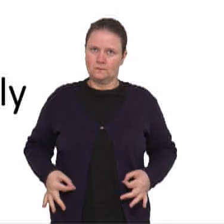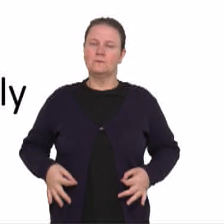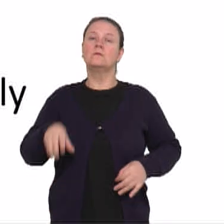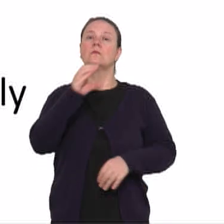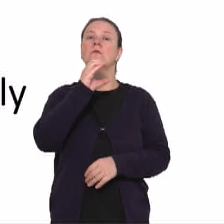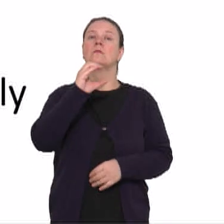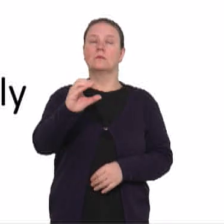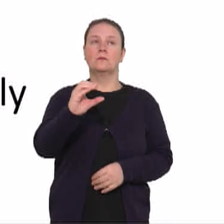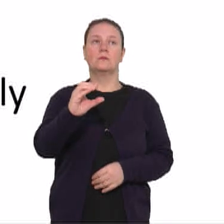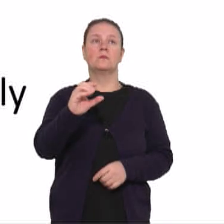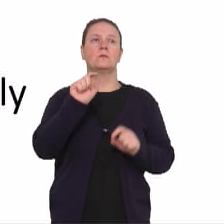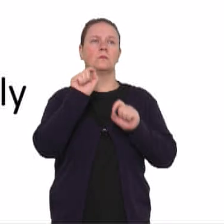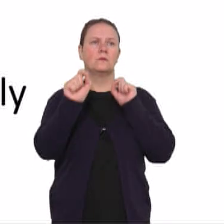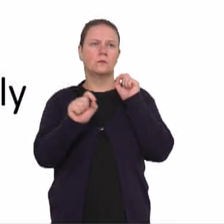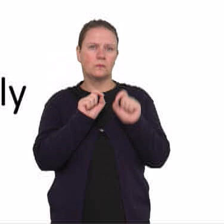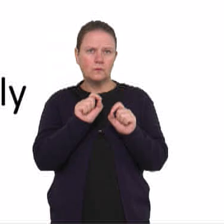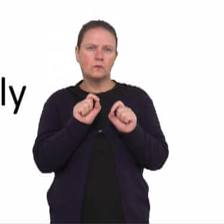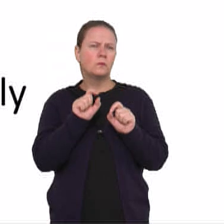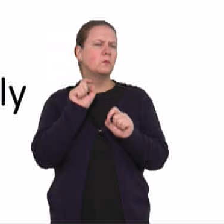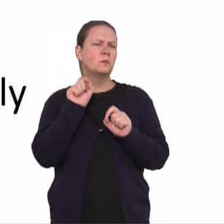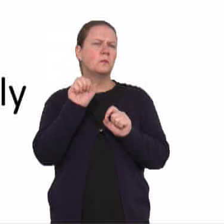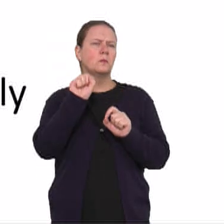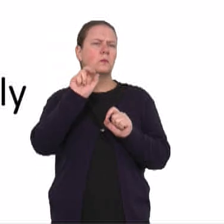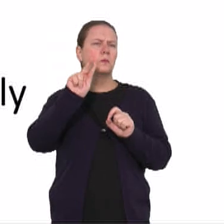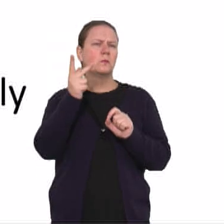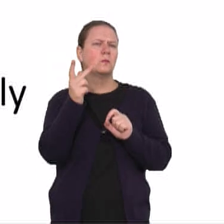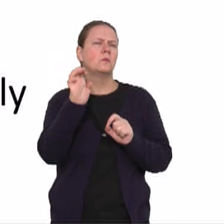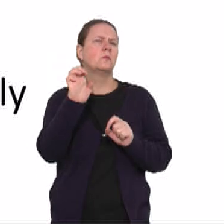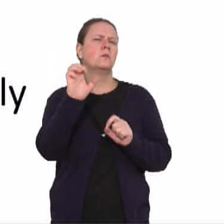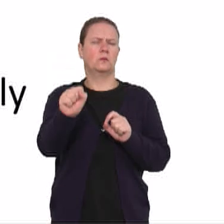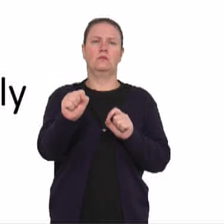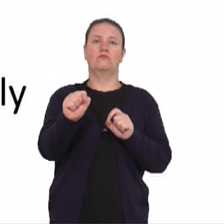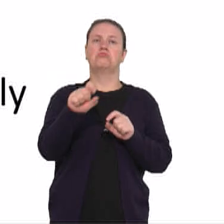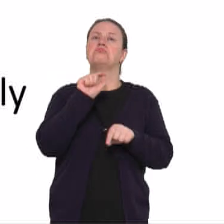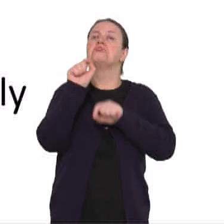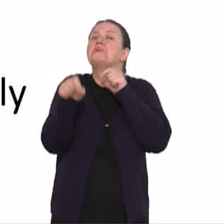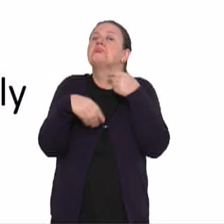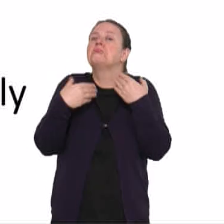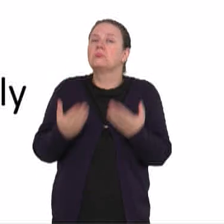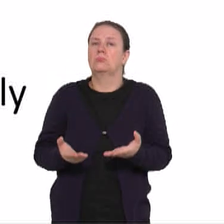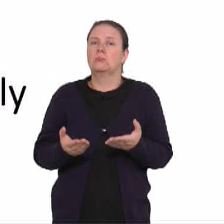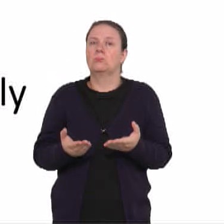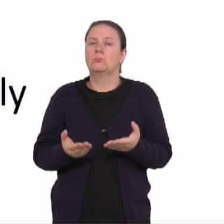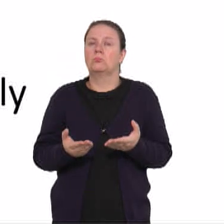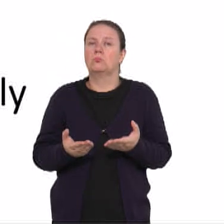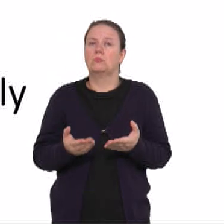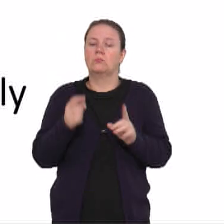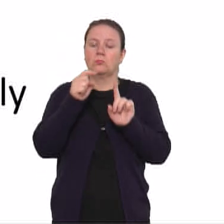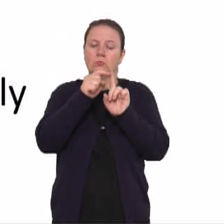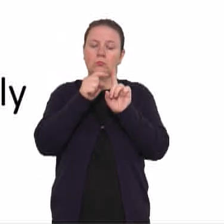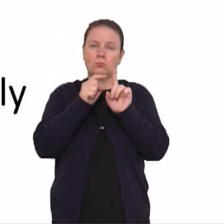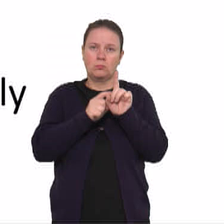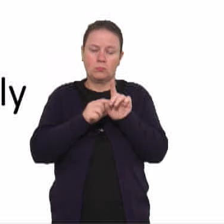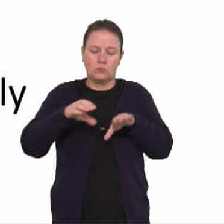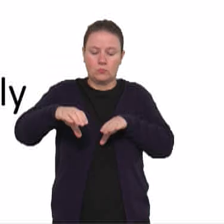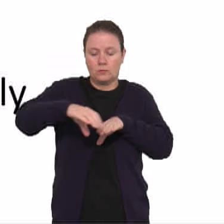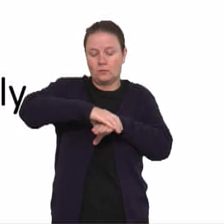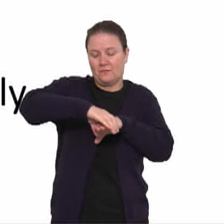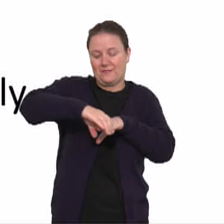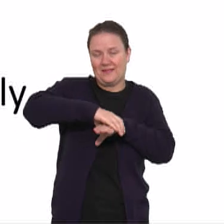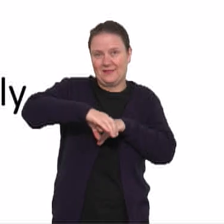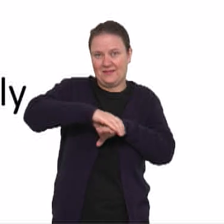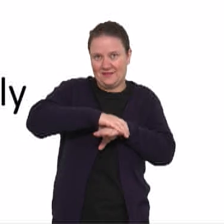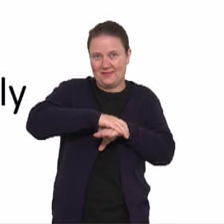C? Shoes you wear when it's winter. Principalmente, né? É um tipo de calçado que